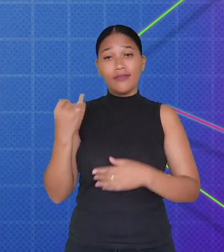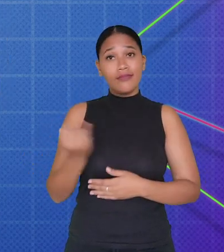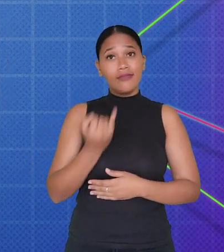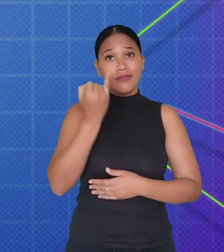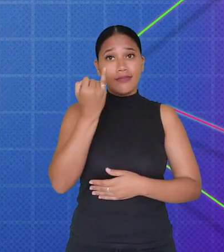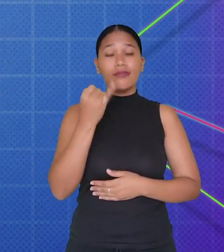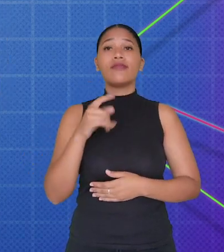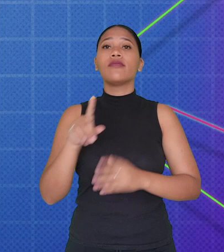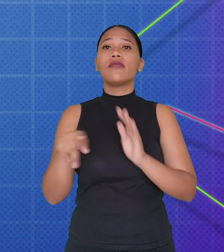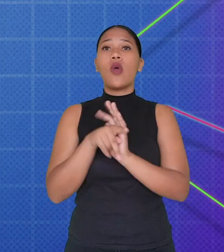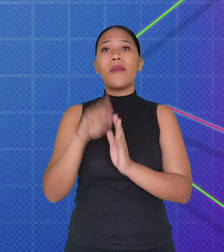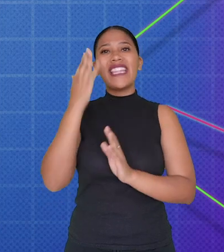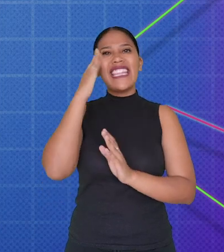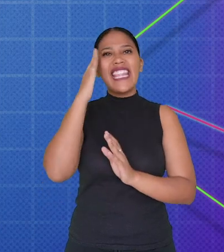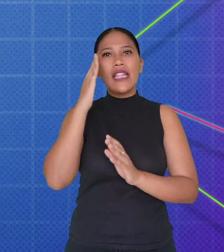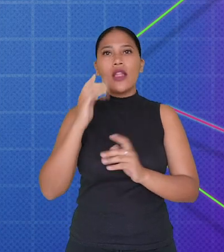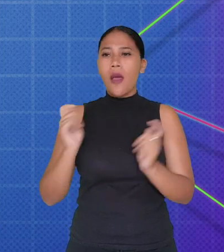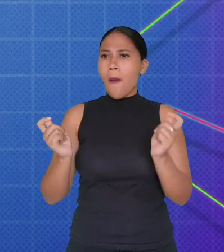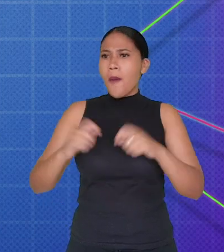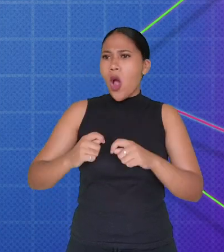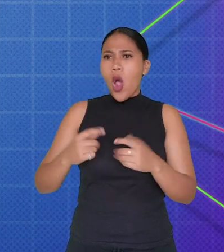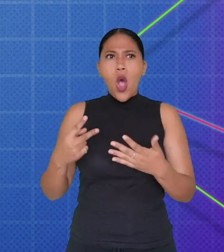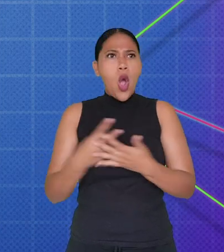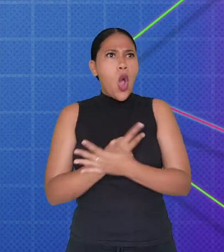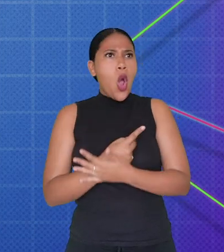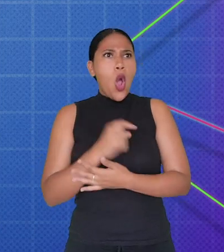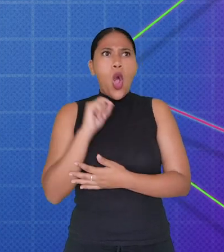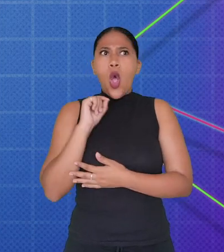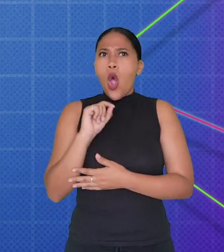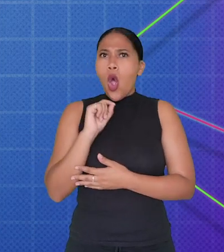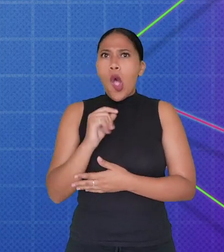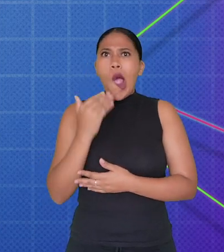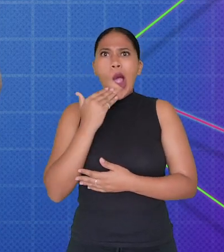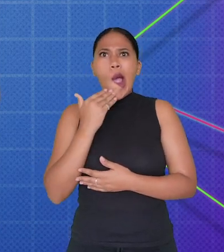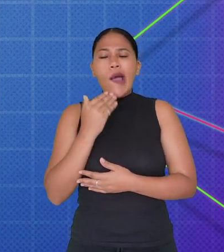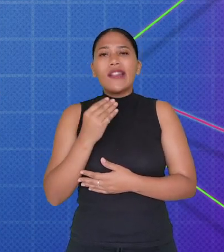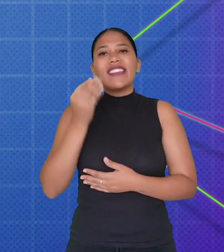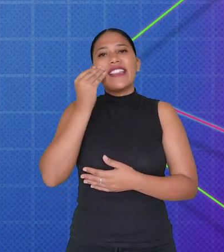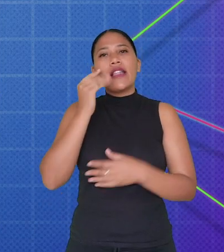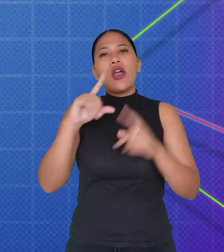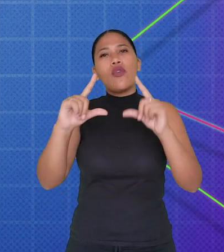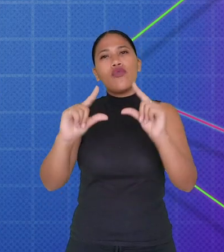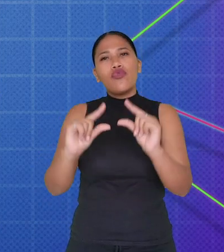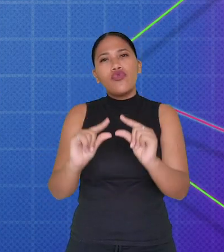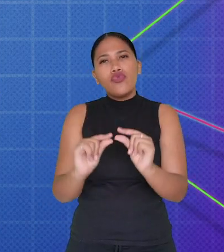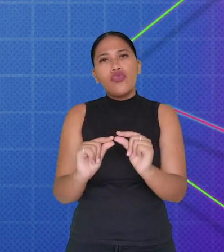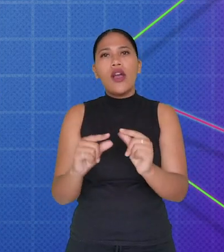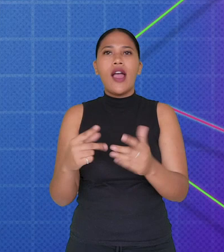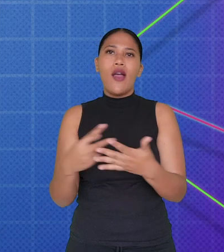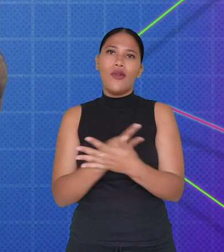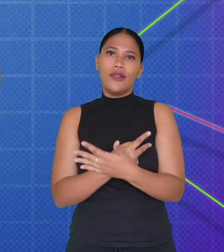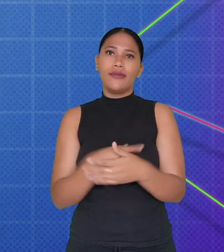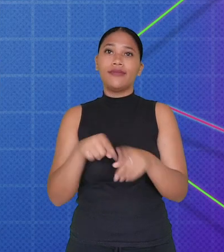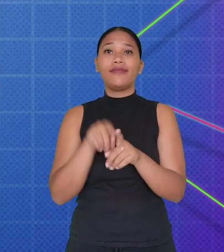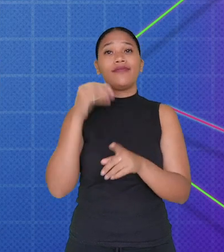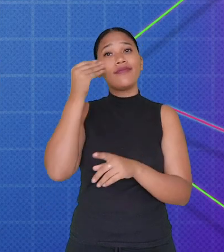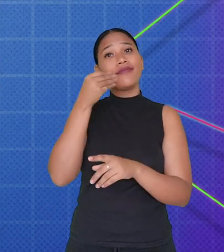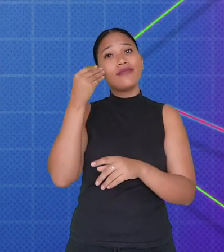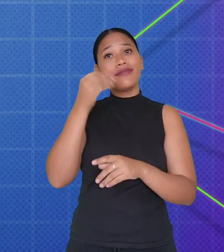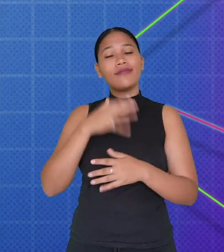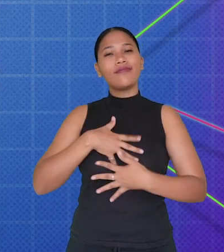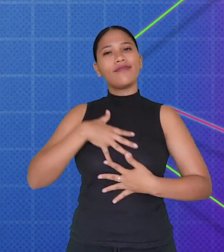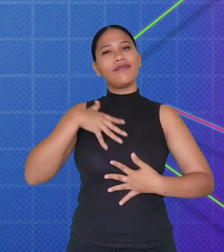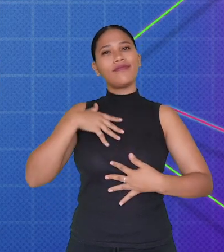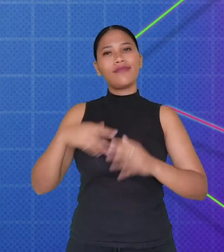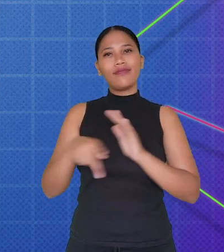que os desenvolvedores de jogos entendam as possíveis causas dos erros de programação a fim de minimizar sua ocorrência e garantir uma